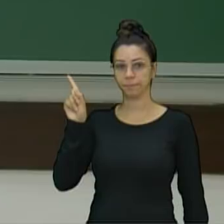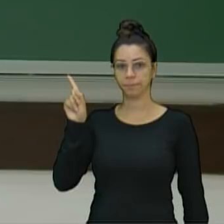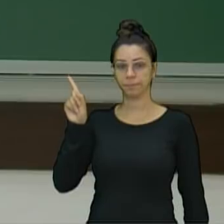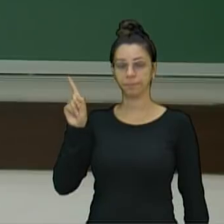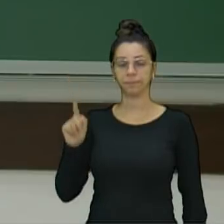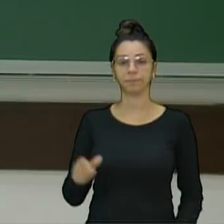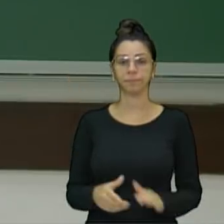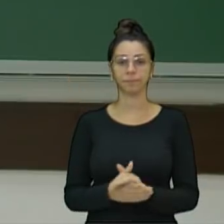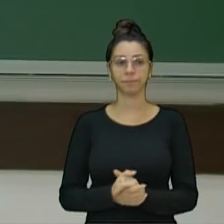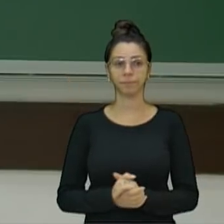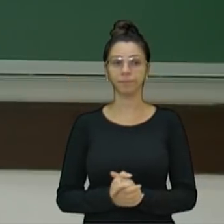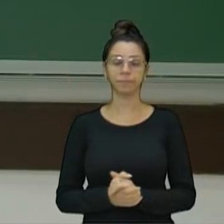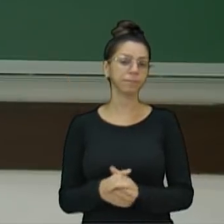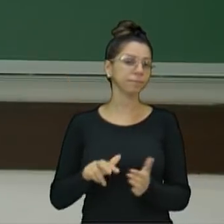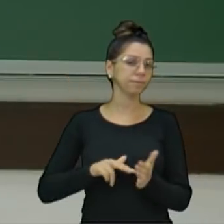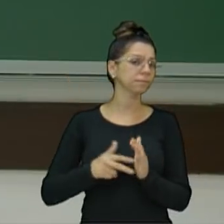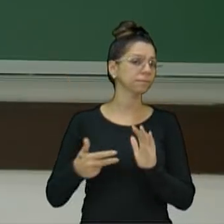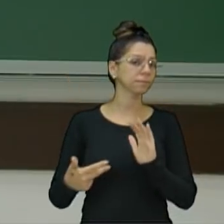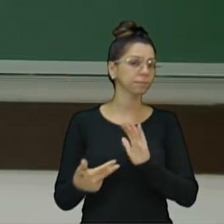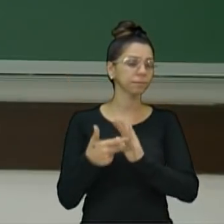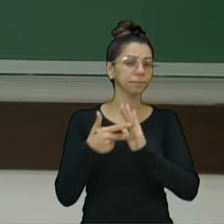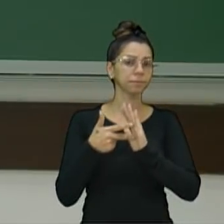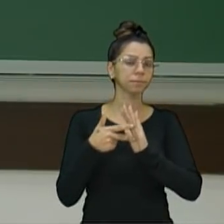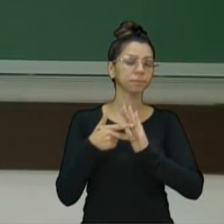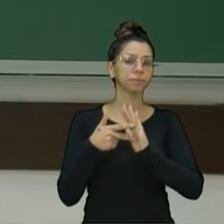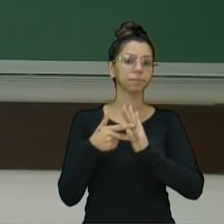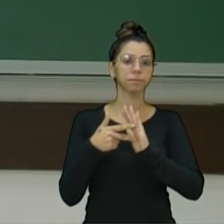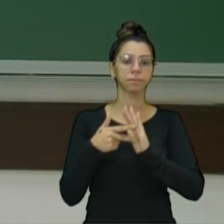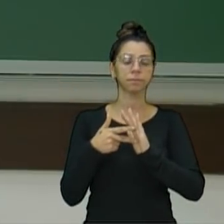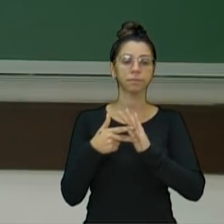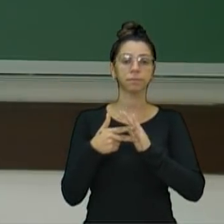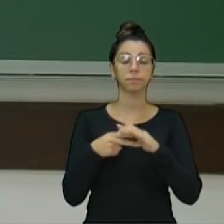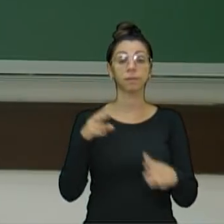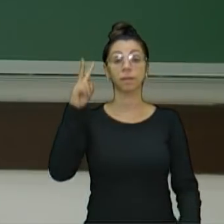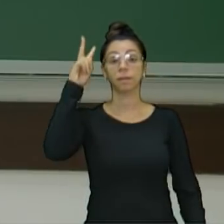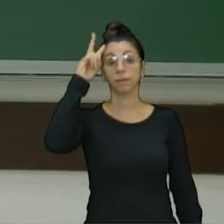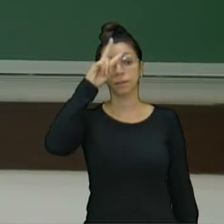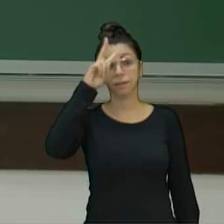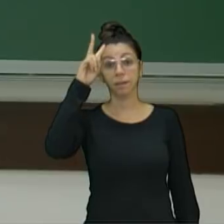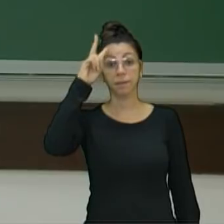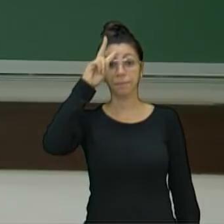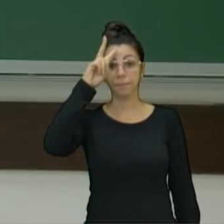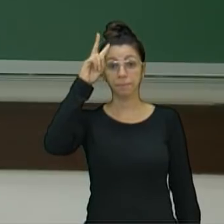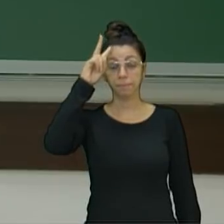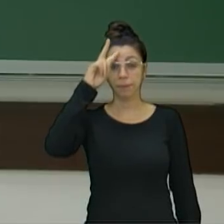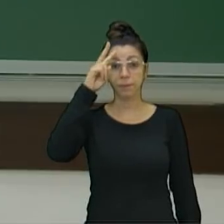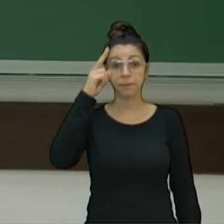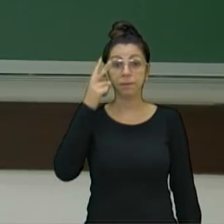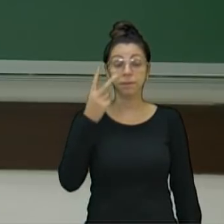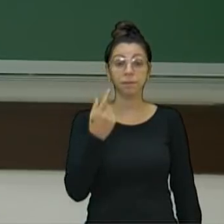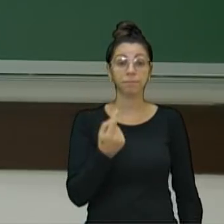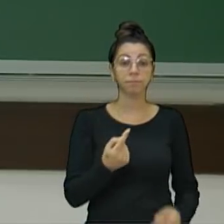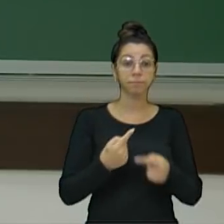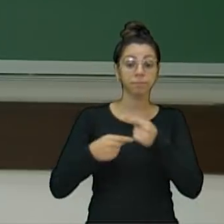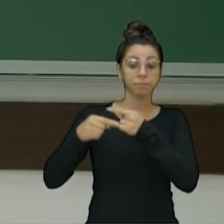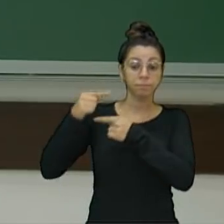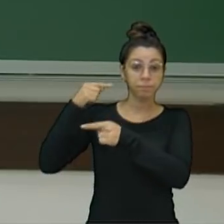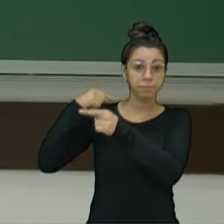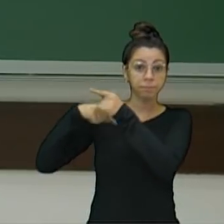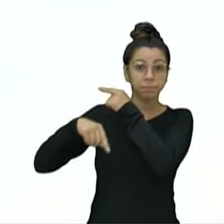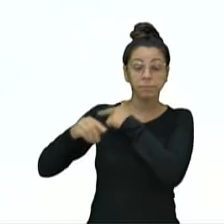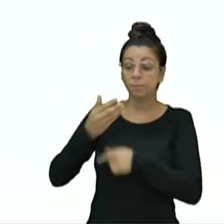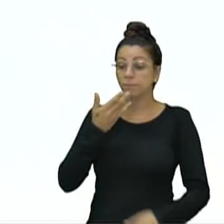What is this, teacher? O que é isso, né? São as lembranças da nossa infância.